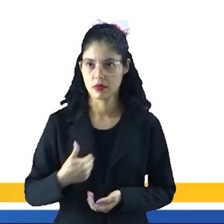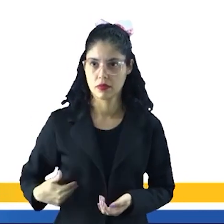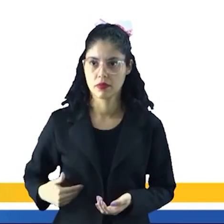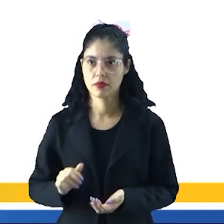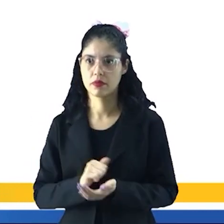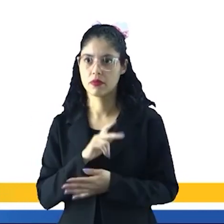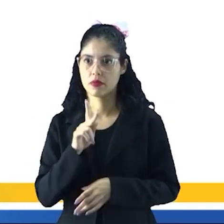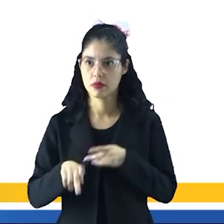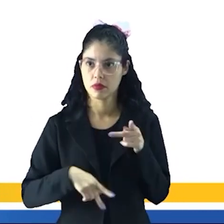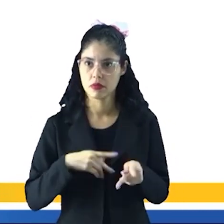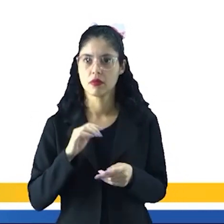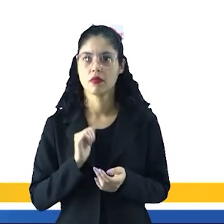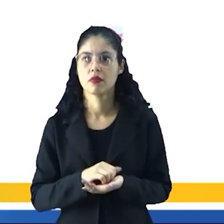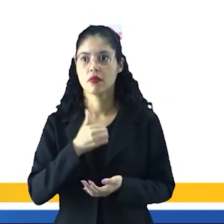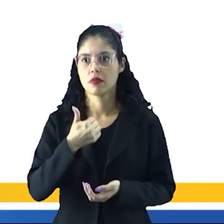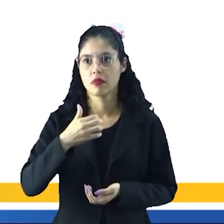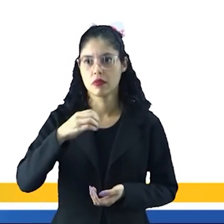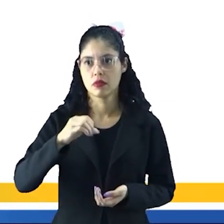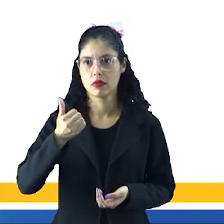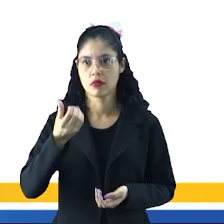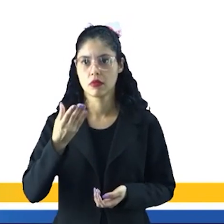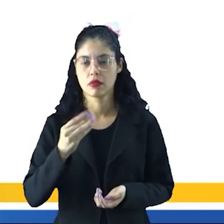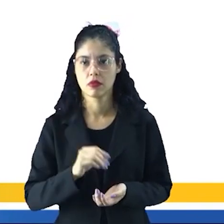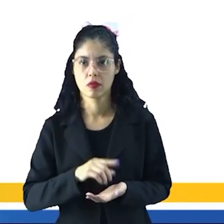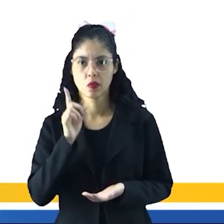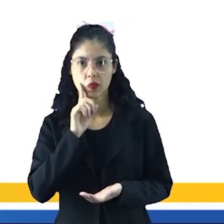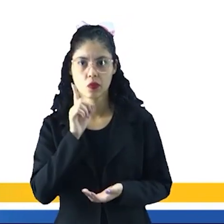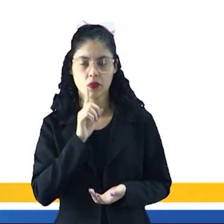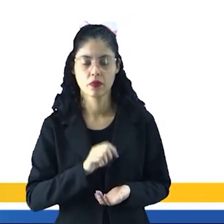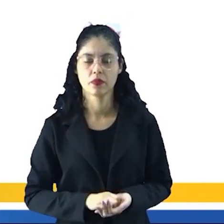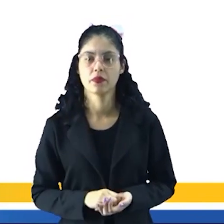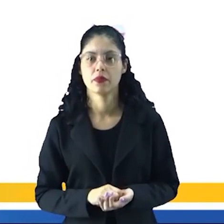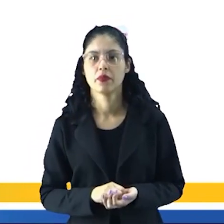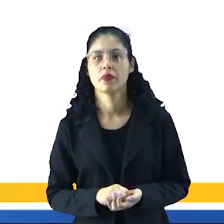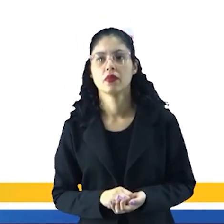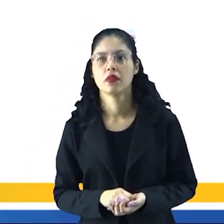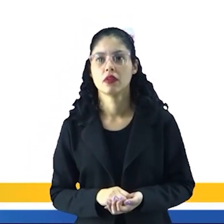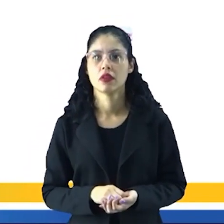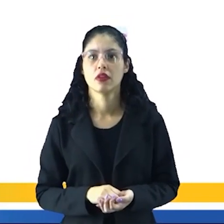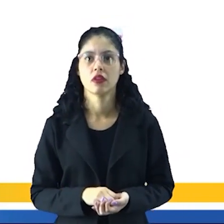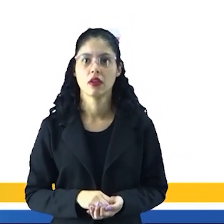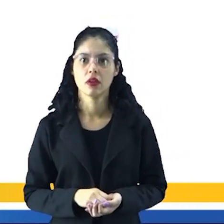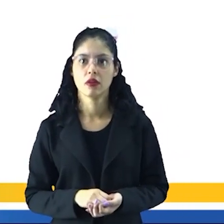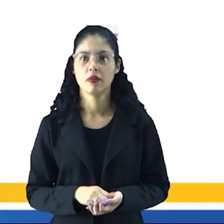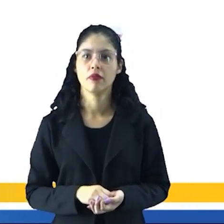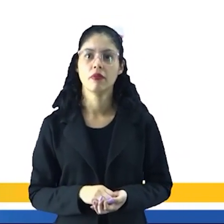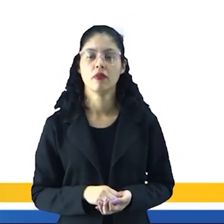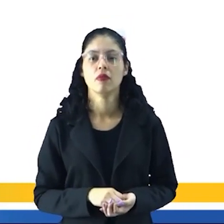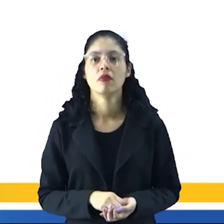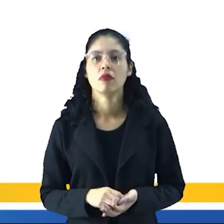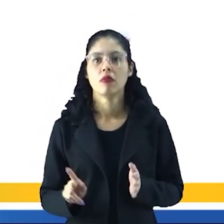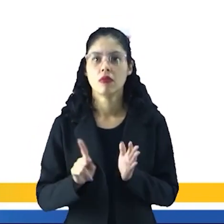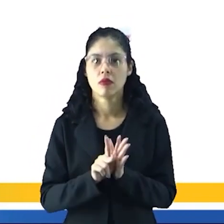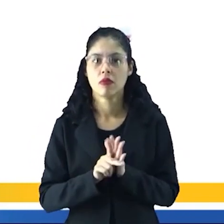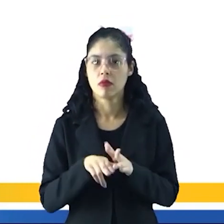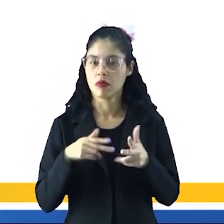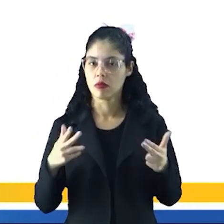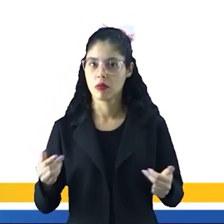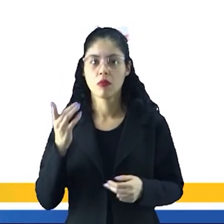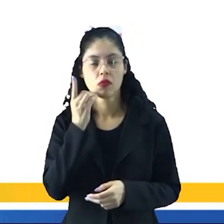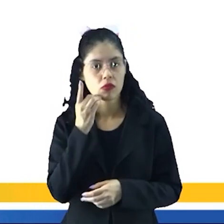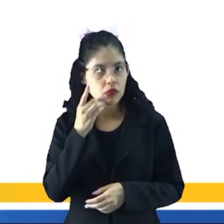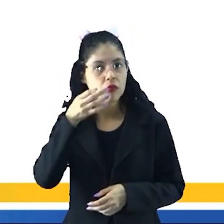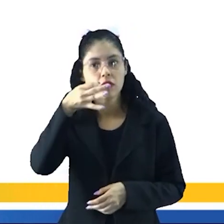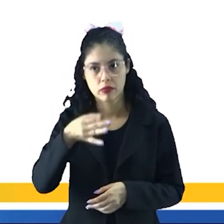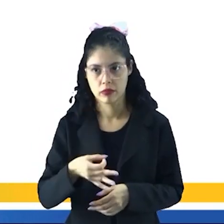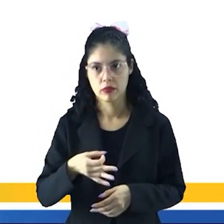começou em 1960 nos Estados Unidos. Vamos aqui por eliminação em cada questão, gente. Quando ele fala na A, que é a apropriação de objetos do